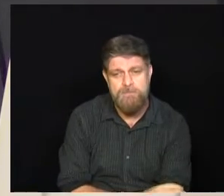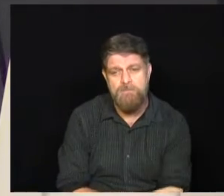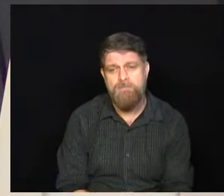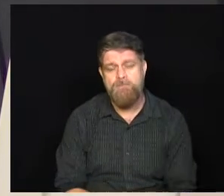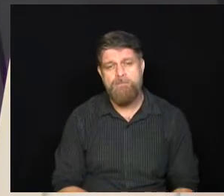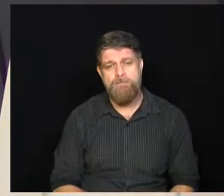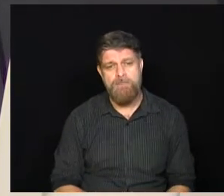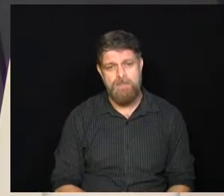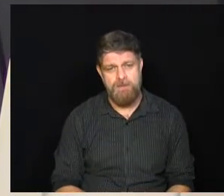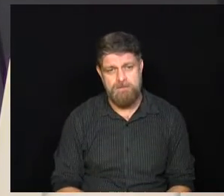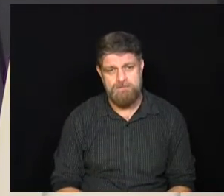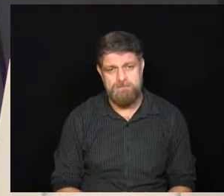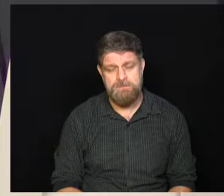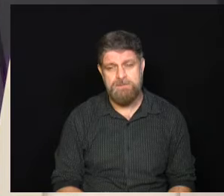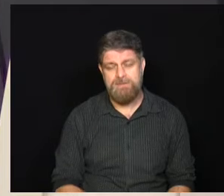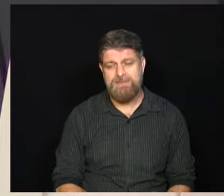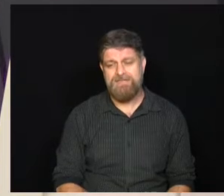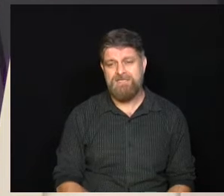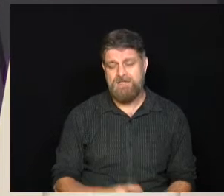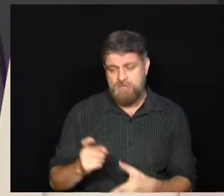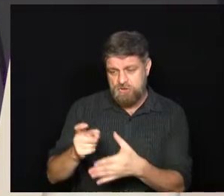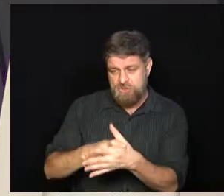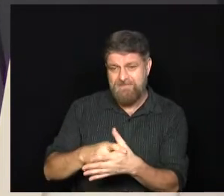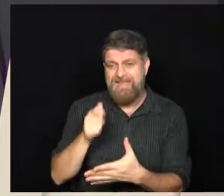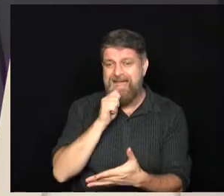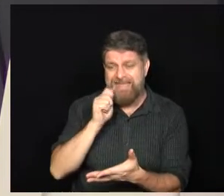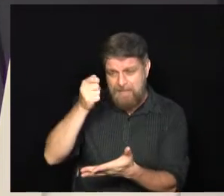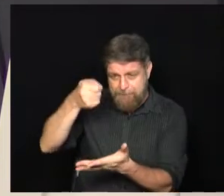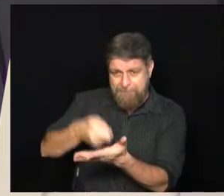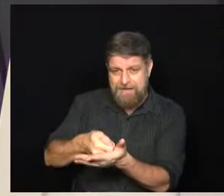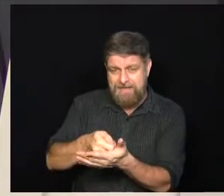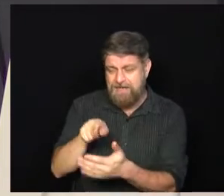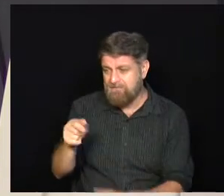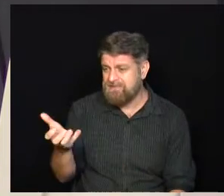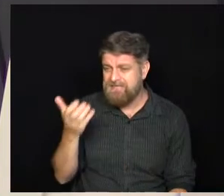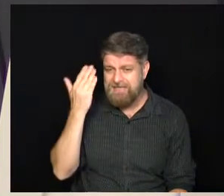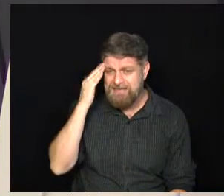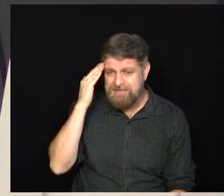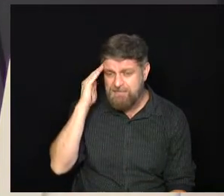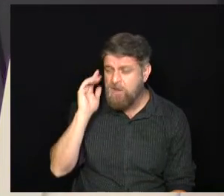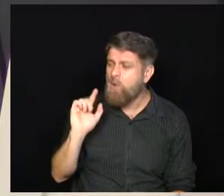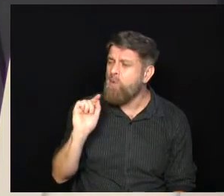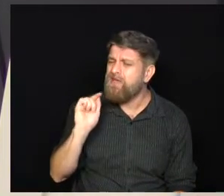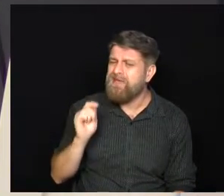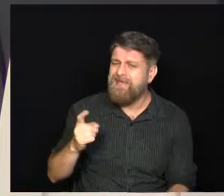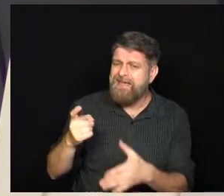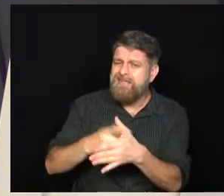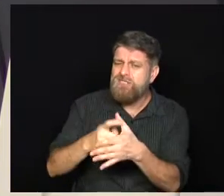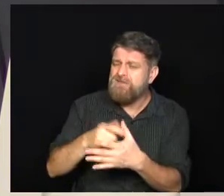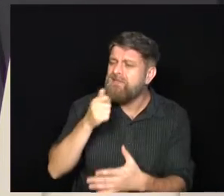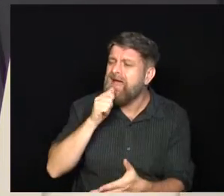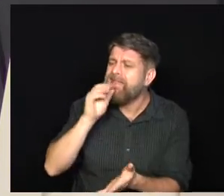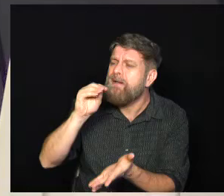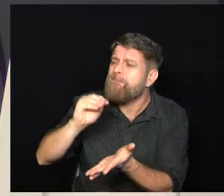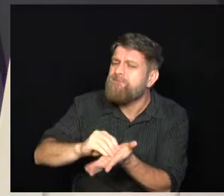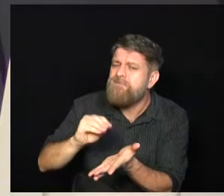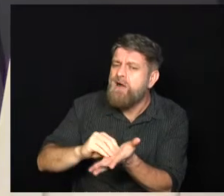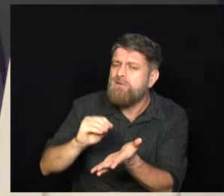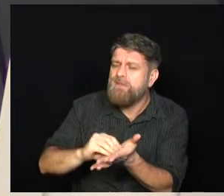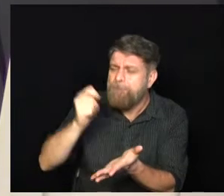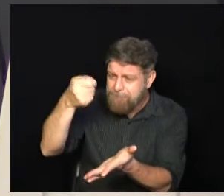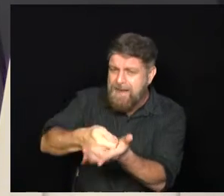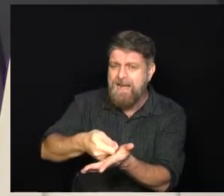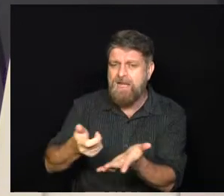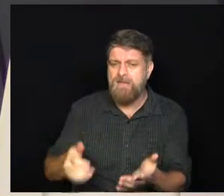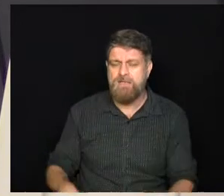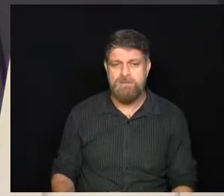Em relação a restos a pagar, você queria entender a natureza desses restos a pagar. Bom, restos a